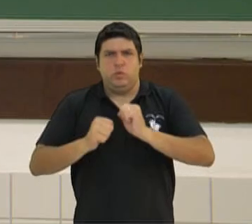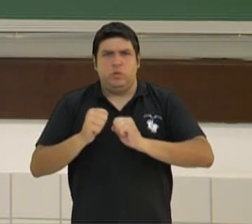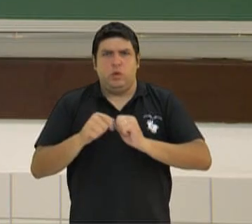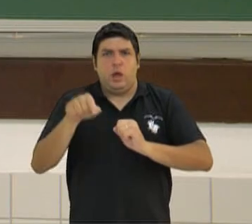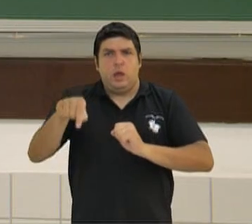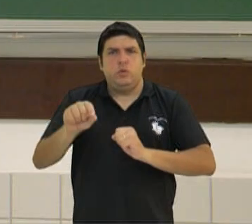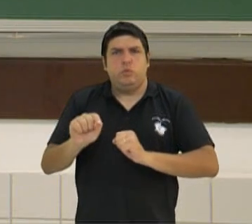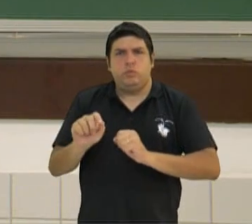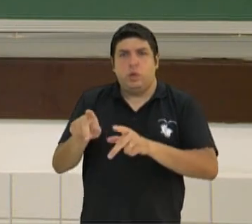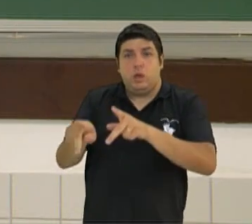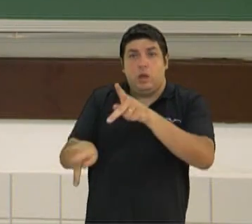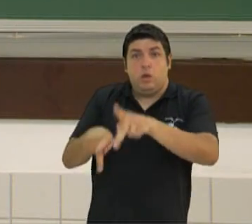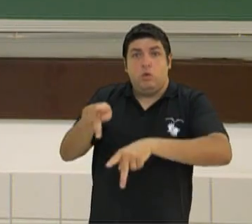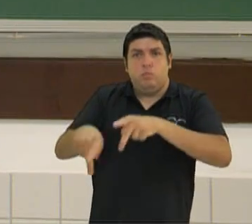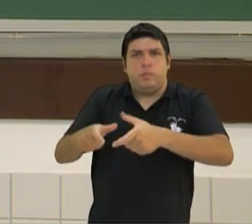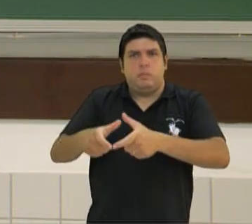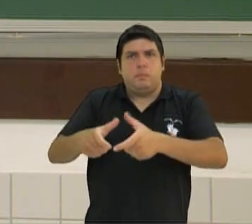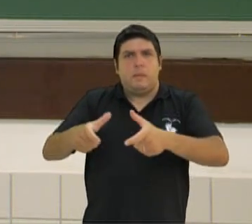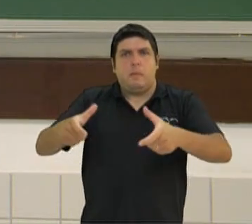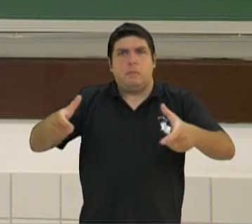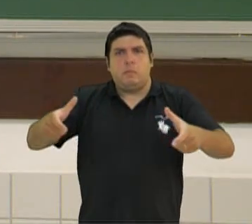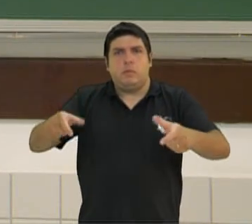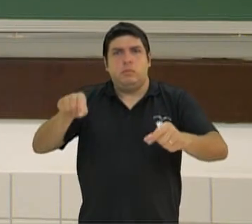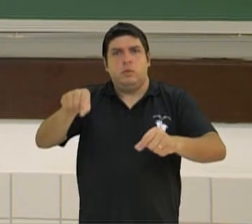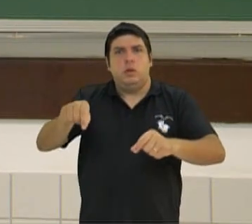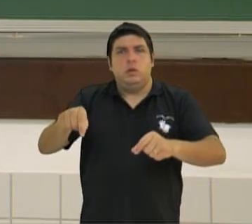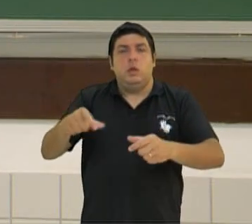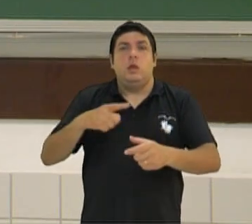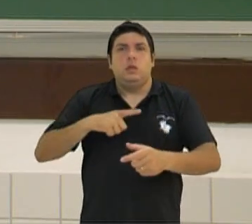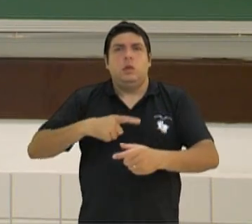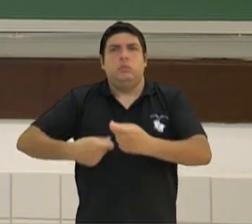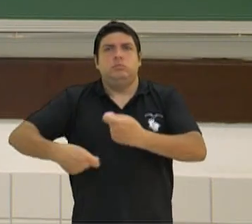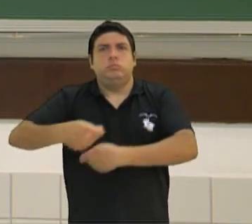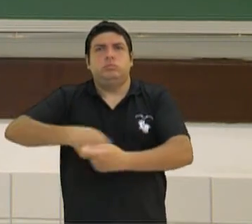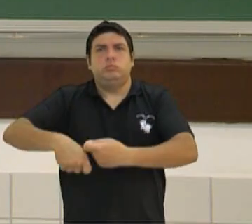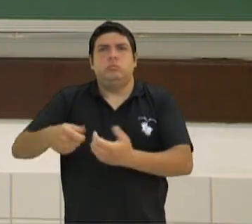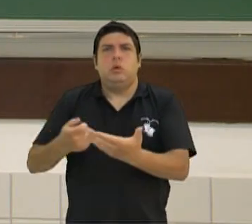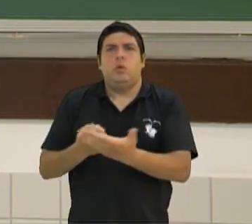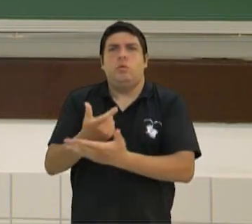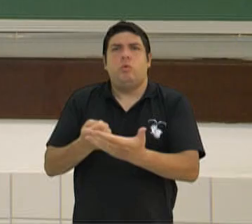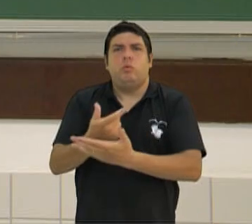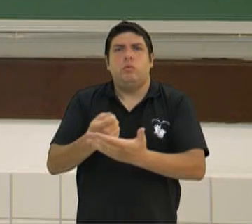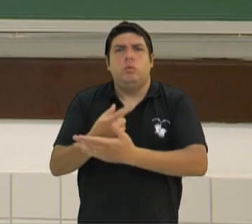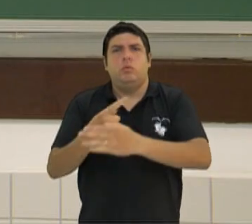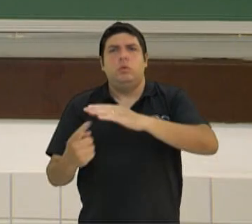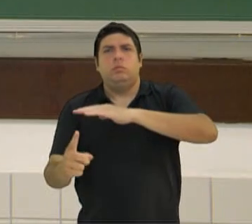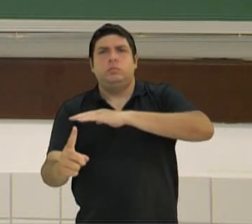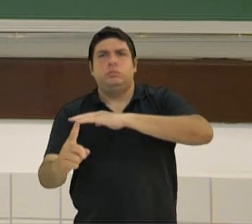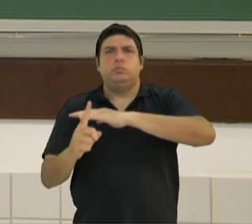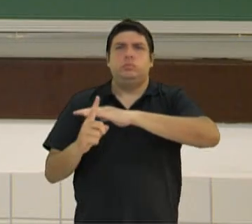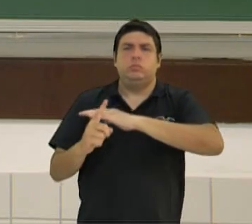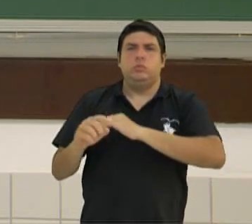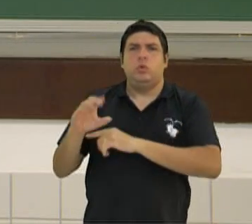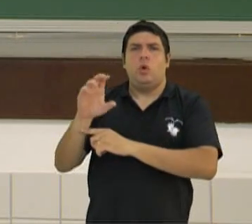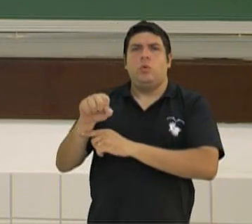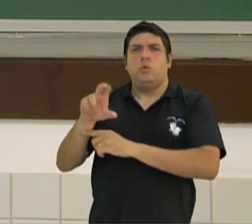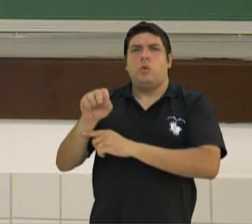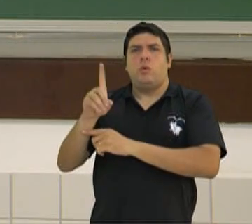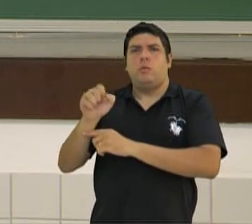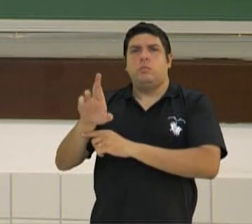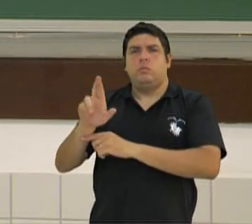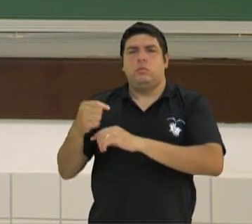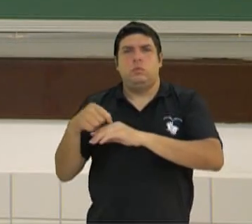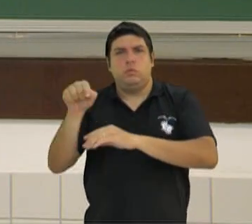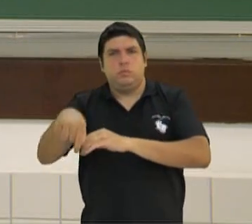vai ter uma população grande, portanto, muitos consumidores. E aí vai ficar muito mais fácil de vender os produtos que são fabricados